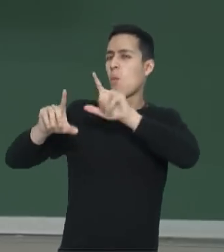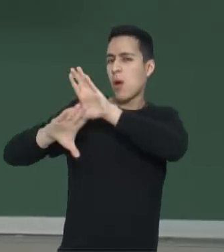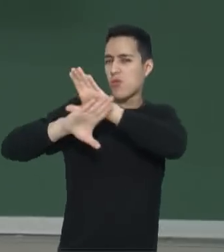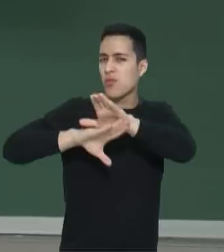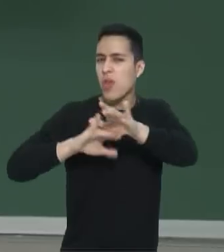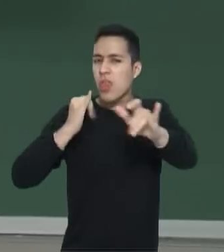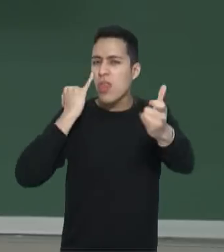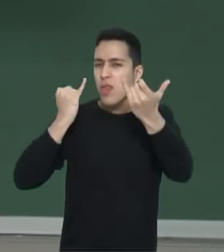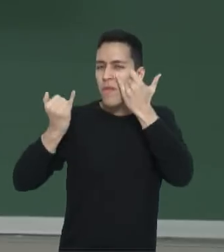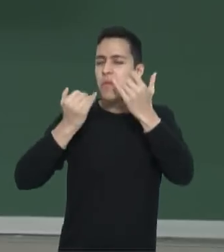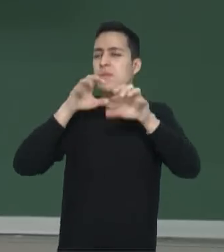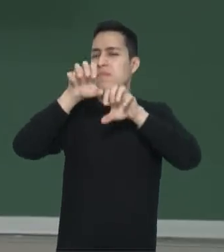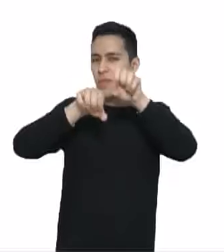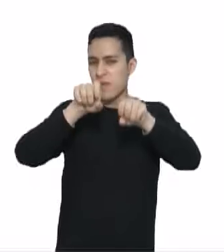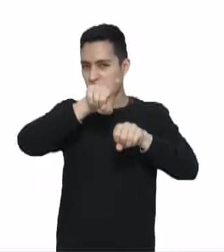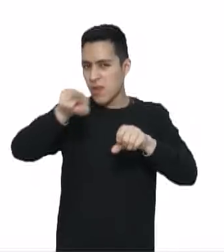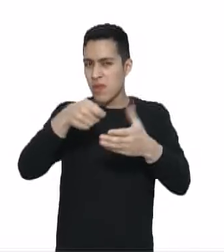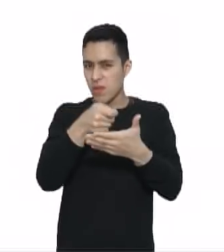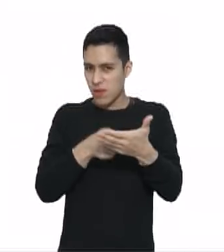pode formular sua resposta.